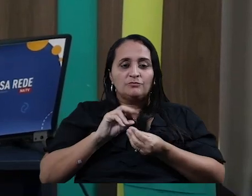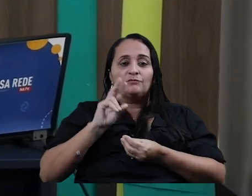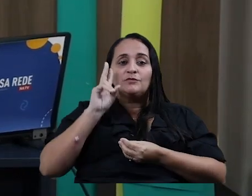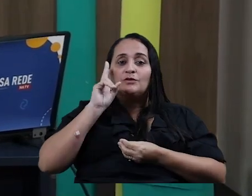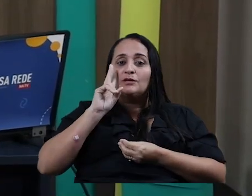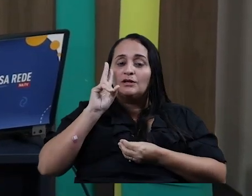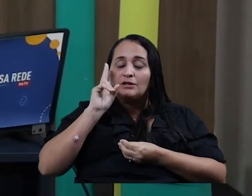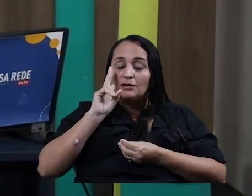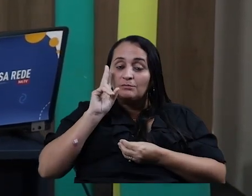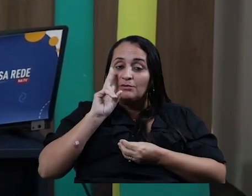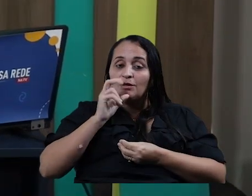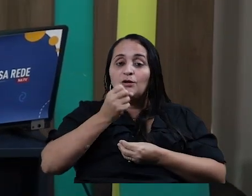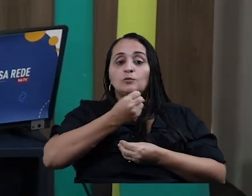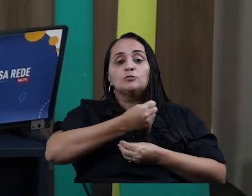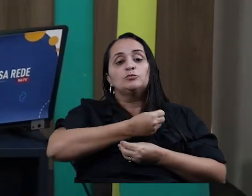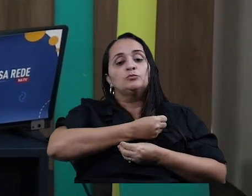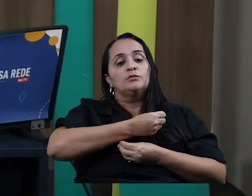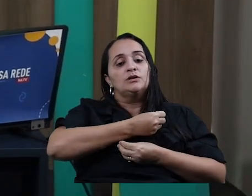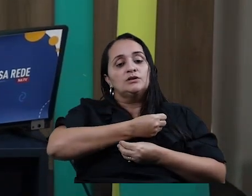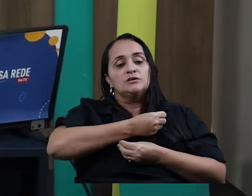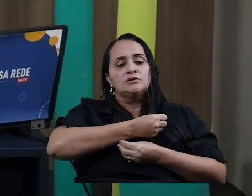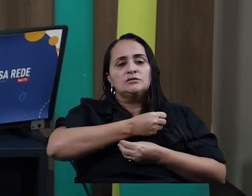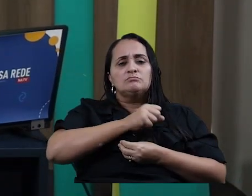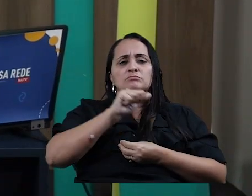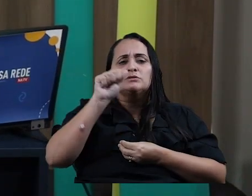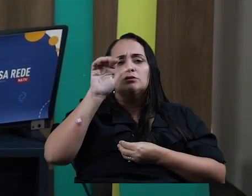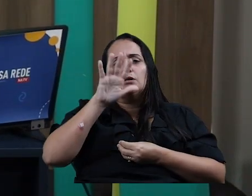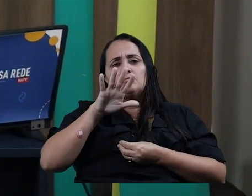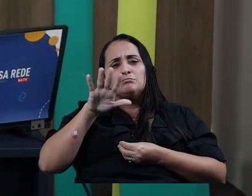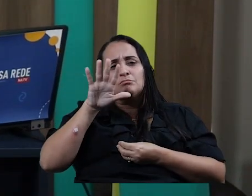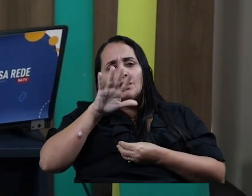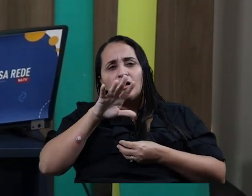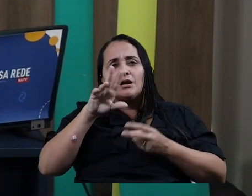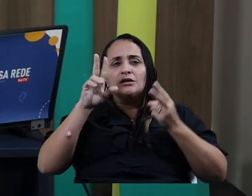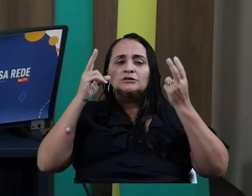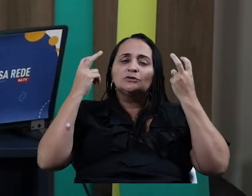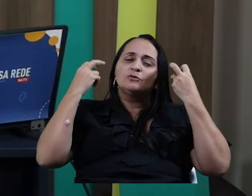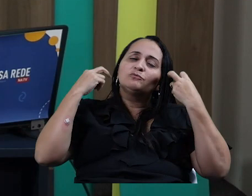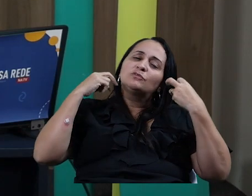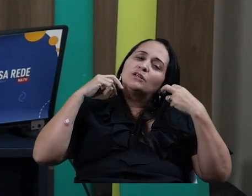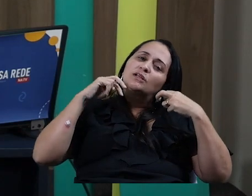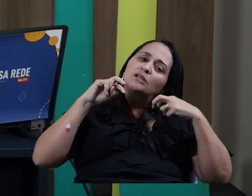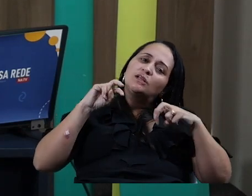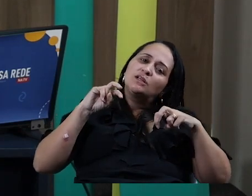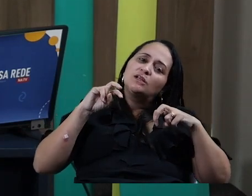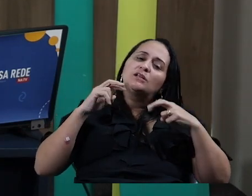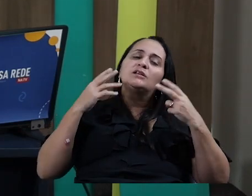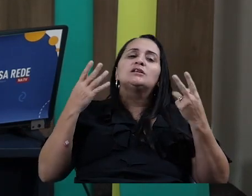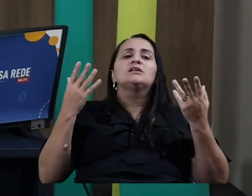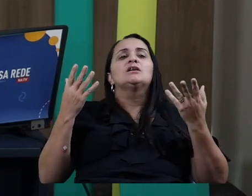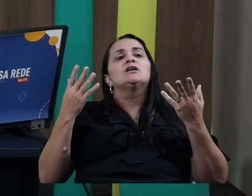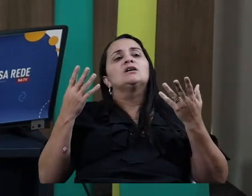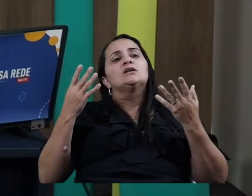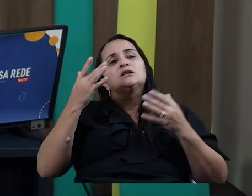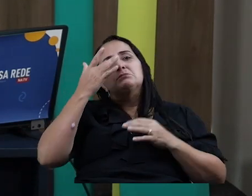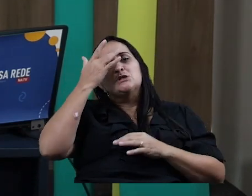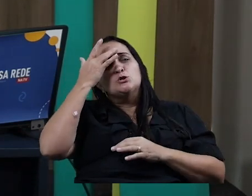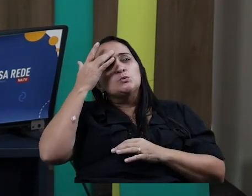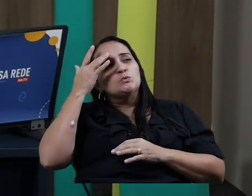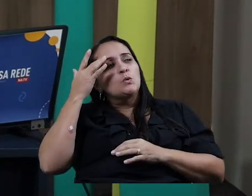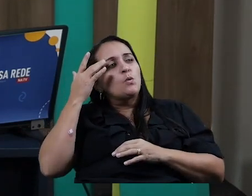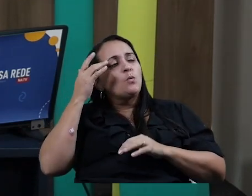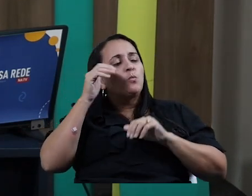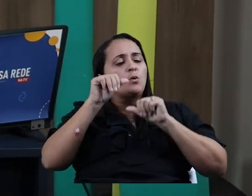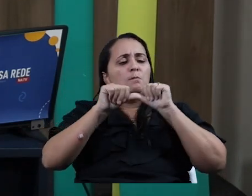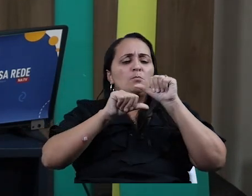de numeração, tá? Nós vimos com aquelas imagens das ovelhinhas e do ser humano que